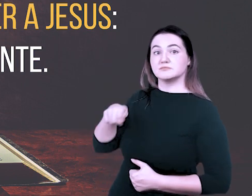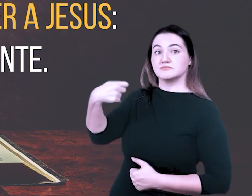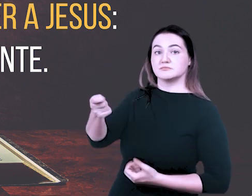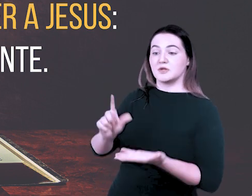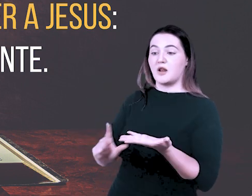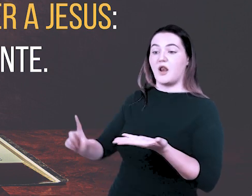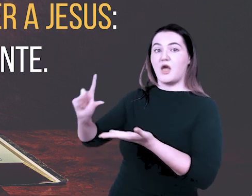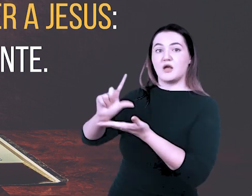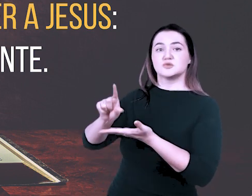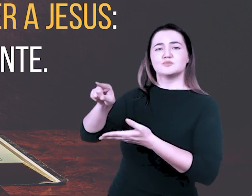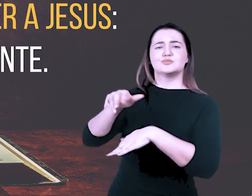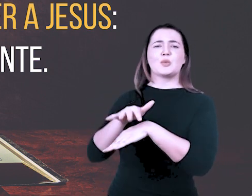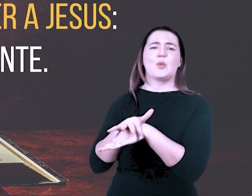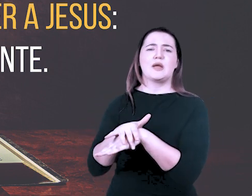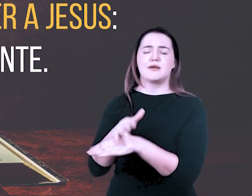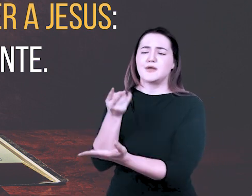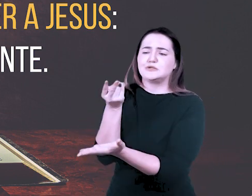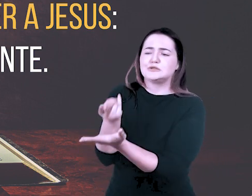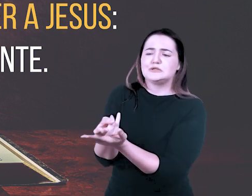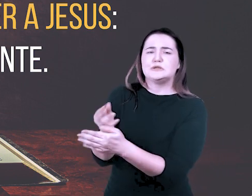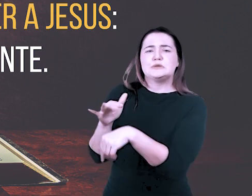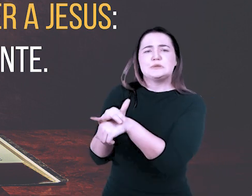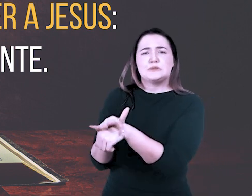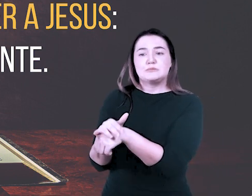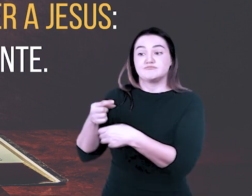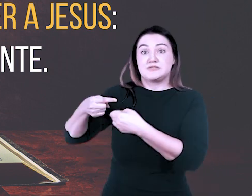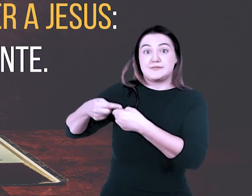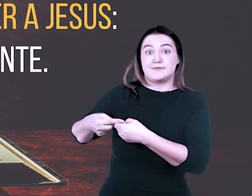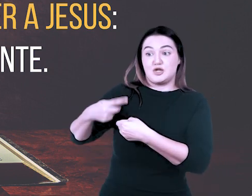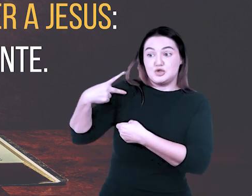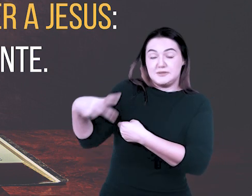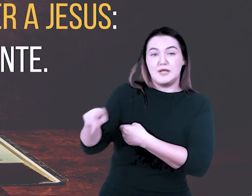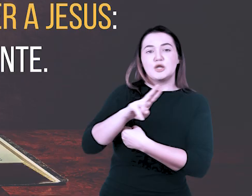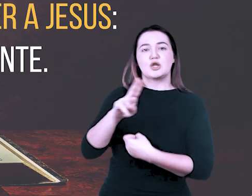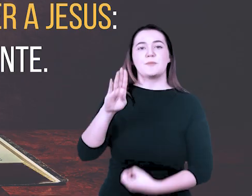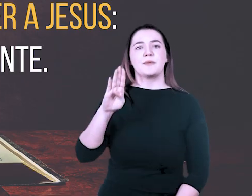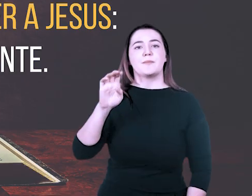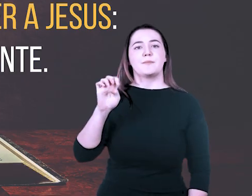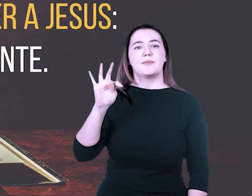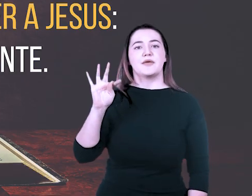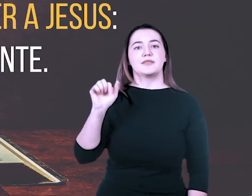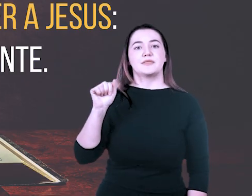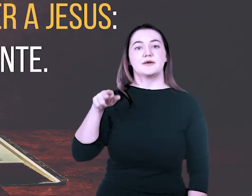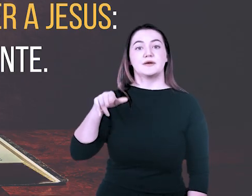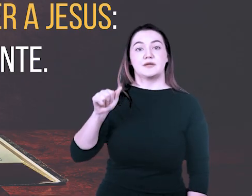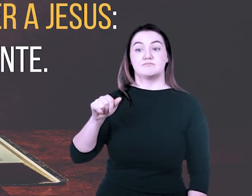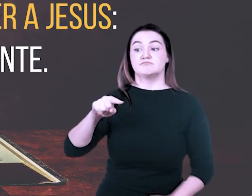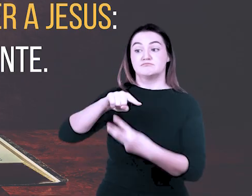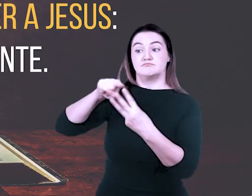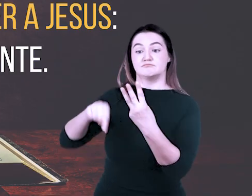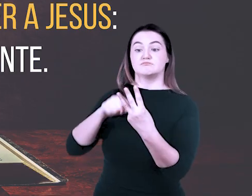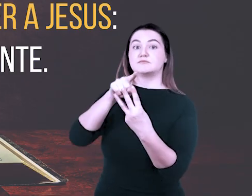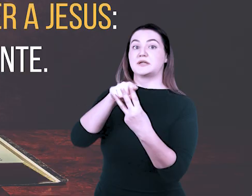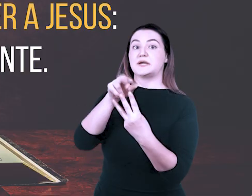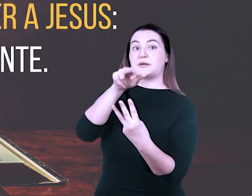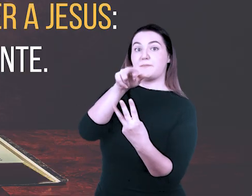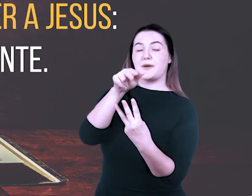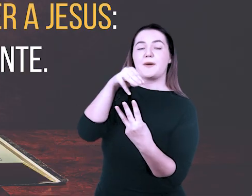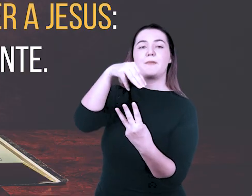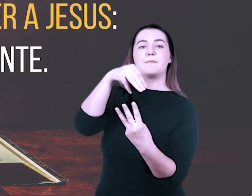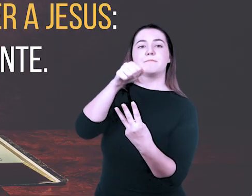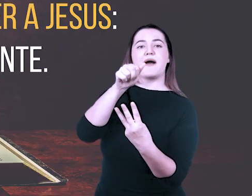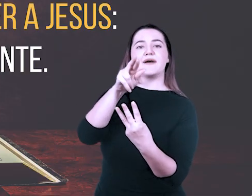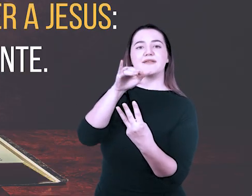Lázaro estava doente. Ele era de Betânia, da aldeia de Maria e de sua irmã Marta. Esta